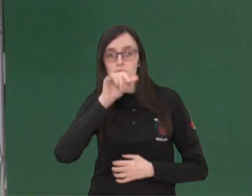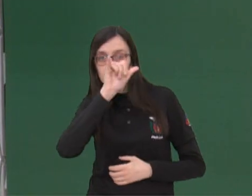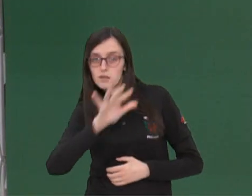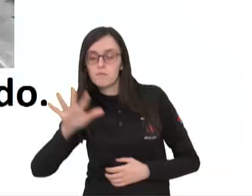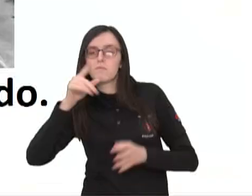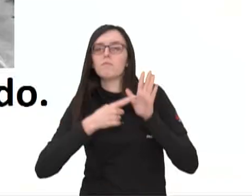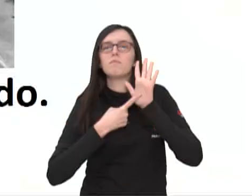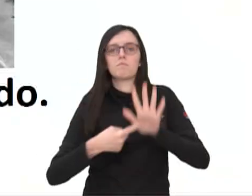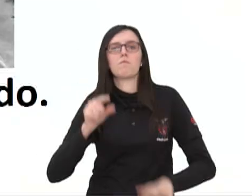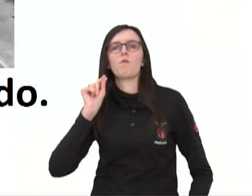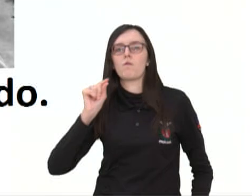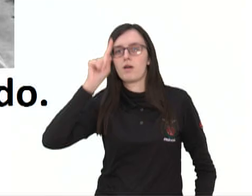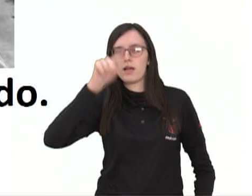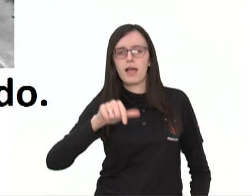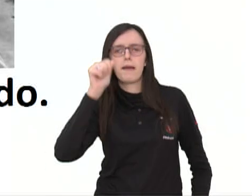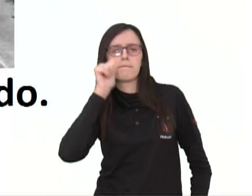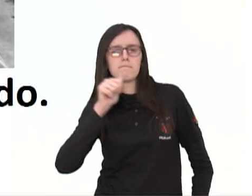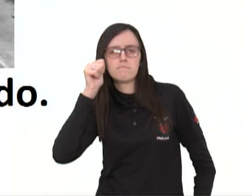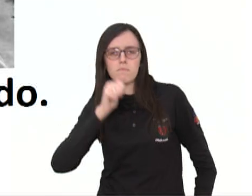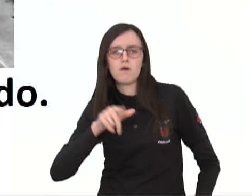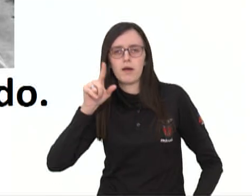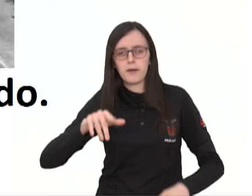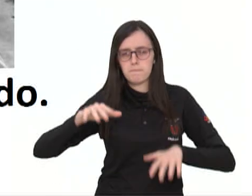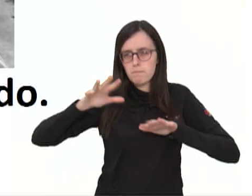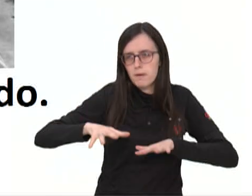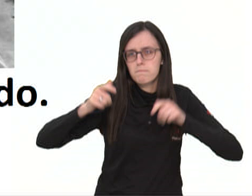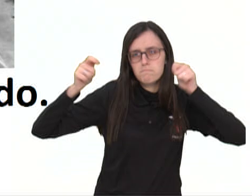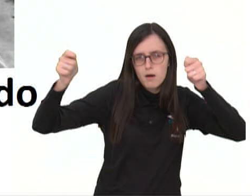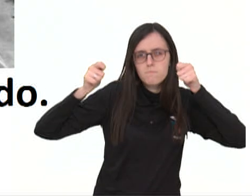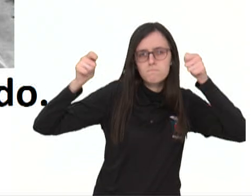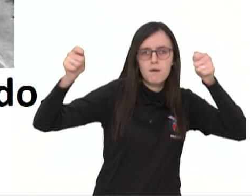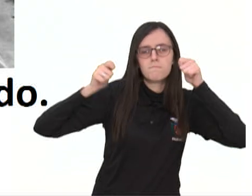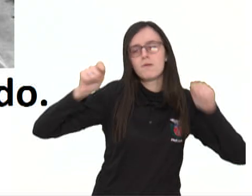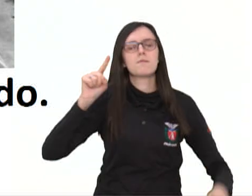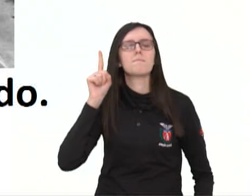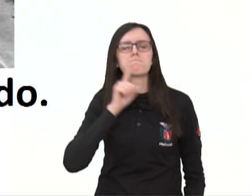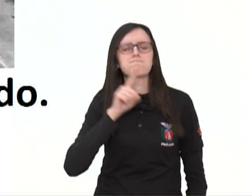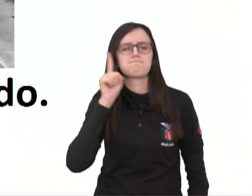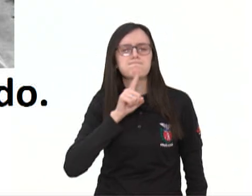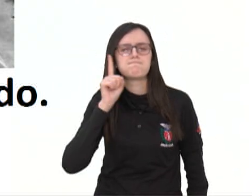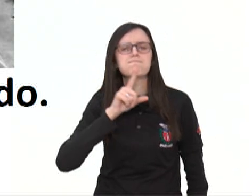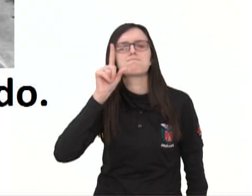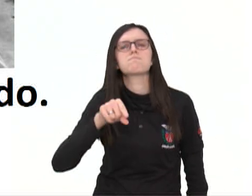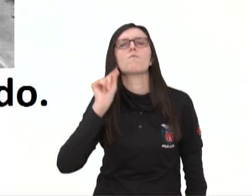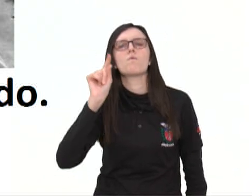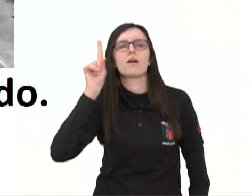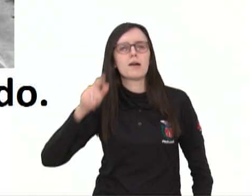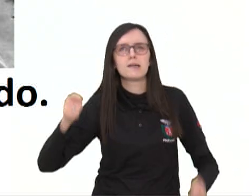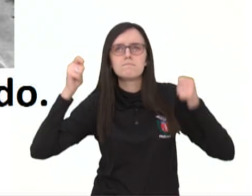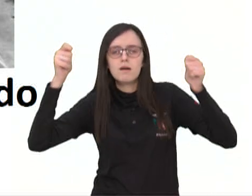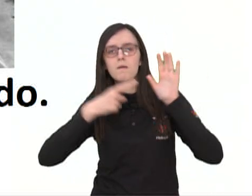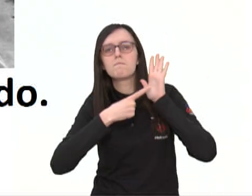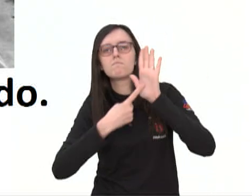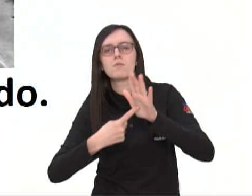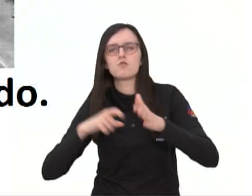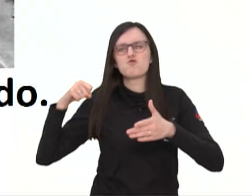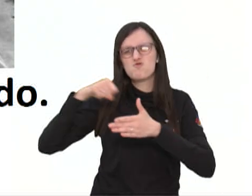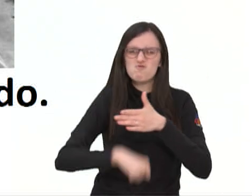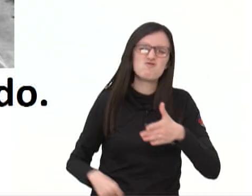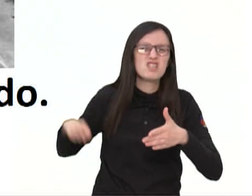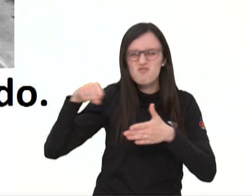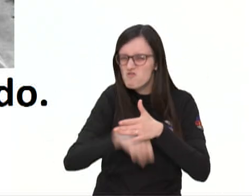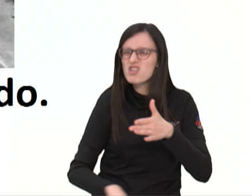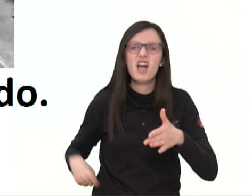mostra exatamente essas mulheres num protesto nos Estados Unidos, com uma faixa mostrando